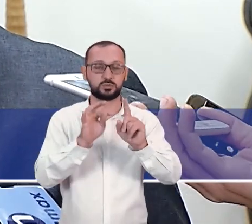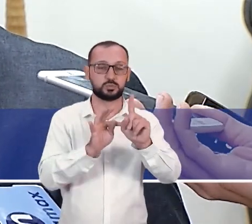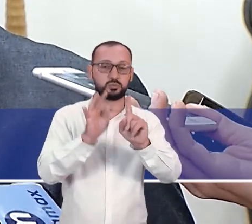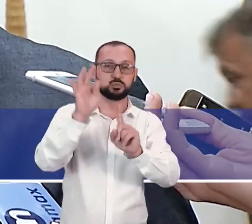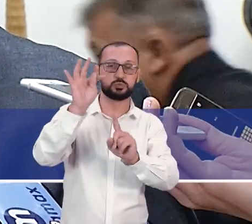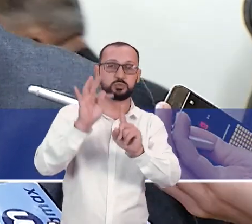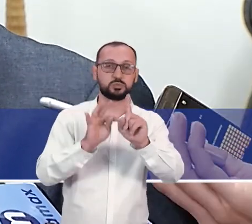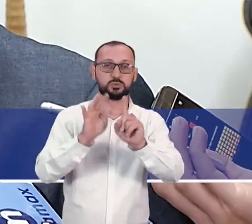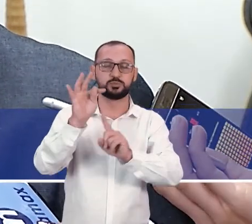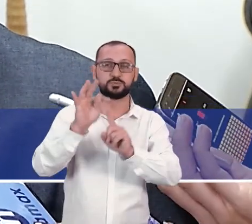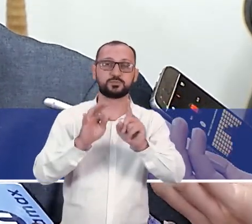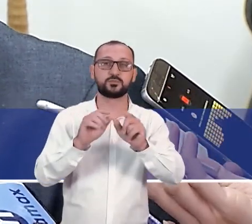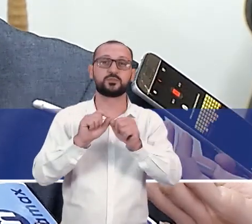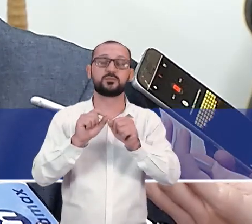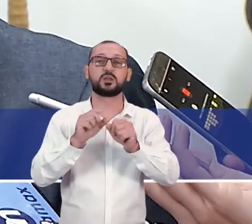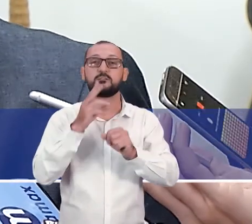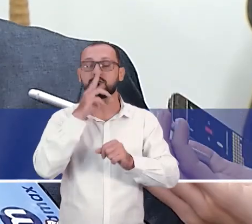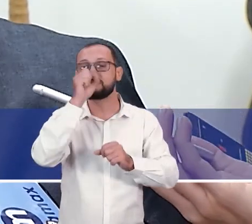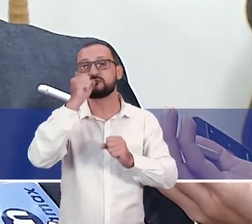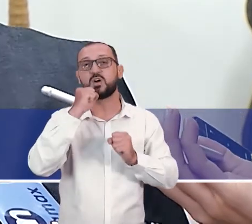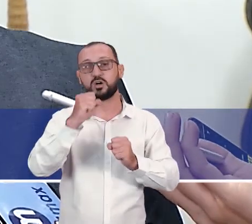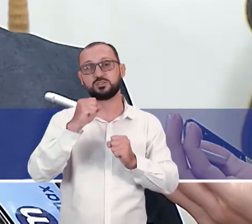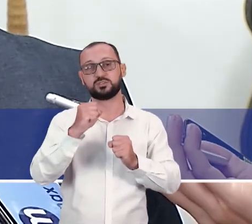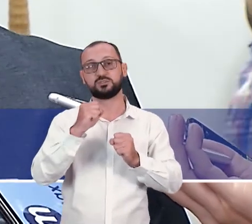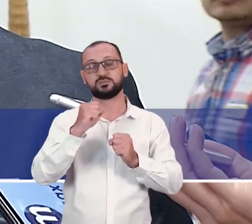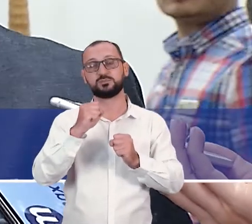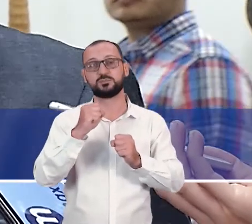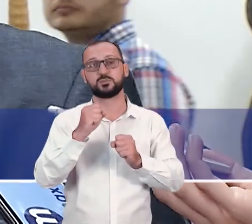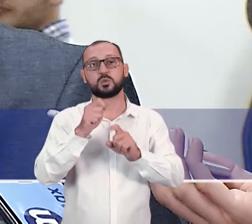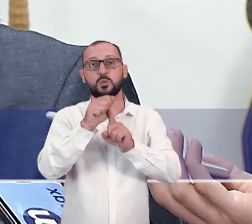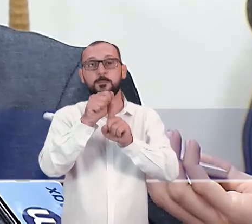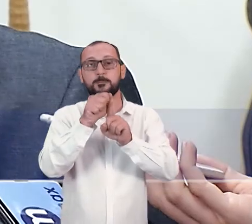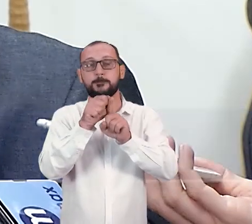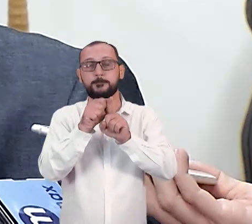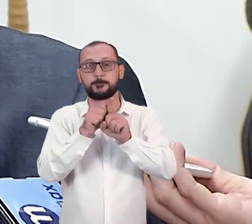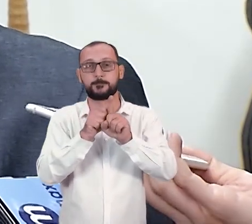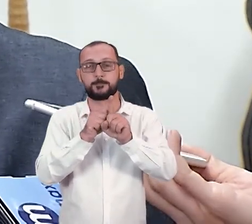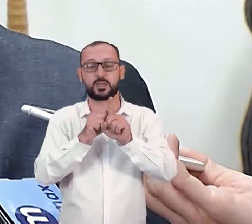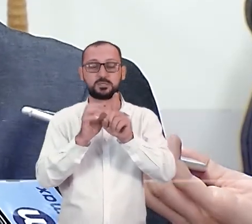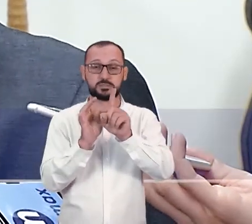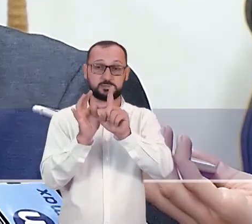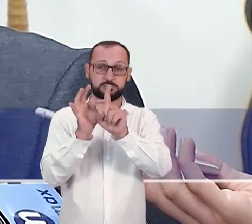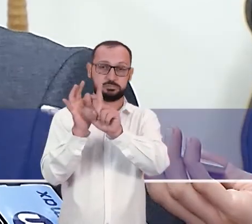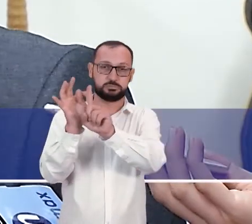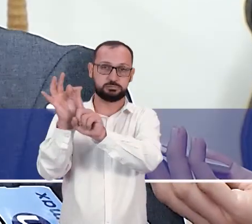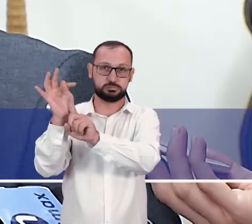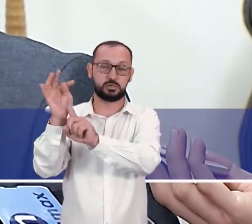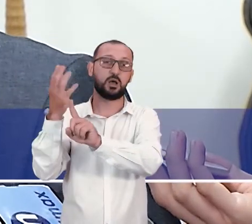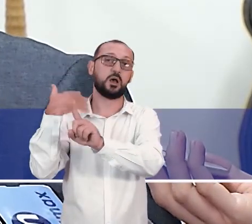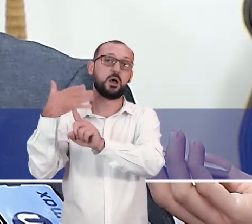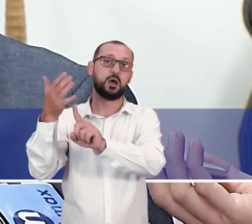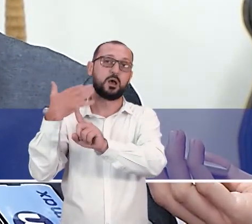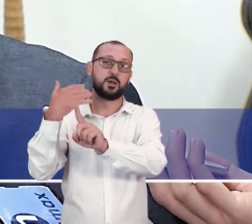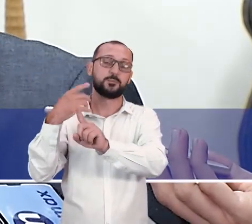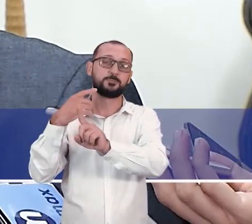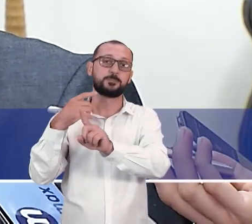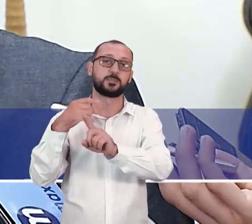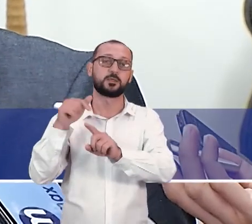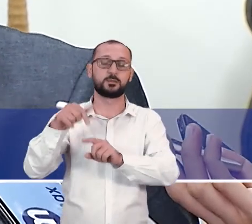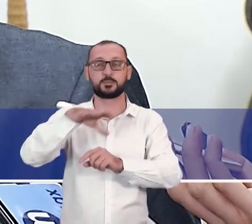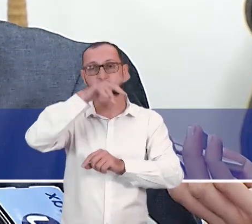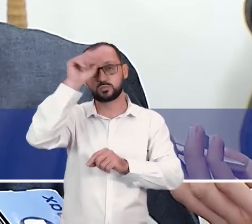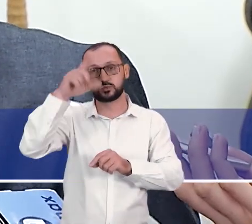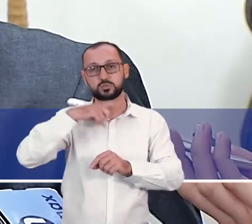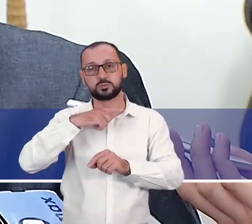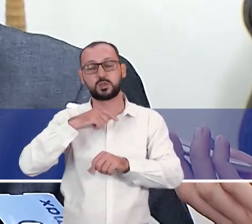de grande amplitude térmica e carga de geração muito forte. Então, nos meses de altas temperaturas, surgem, só para vocês terem um